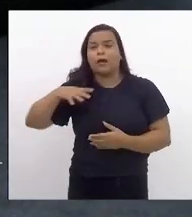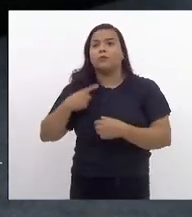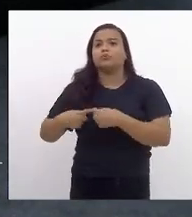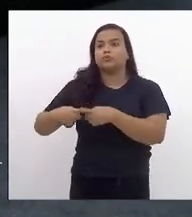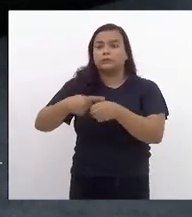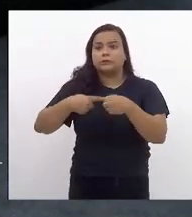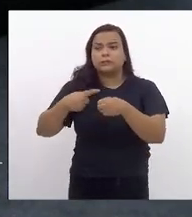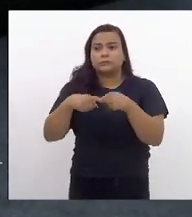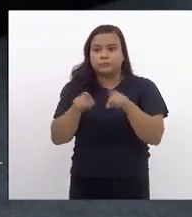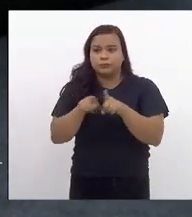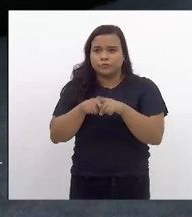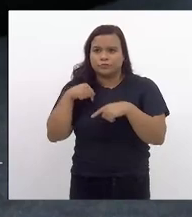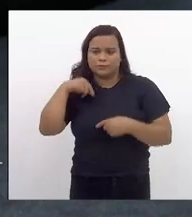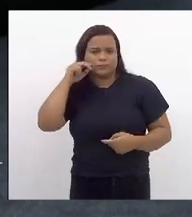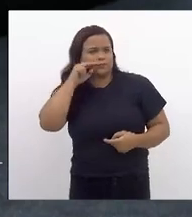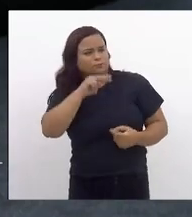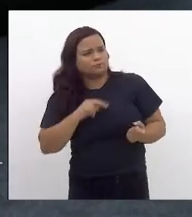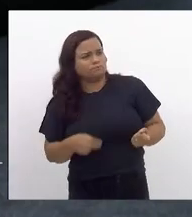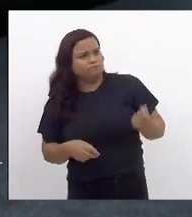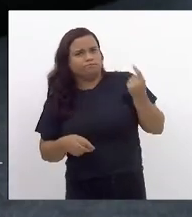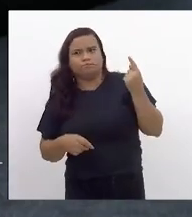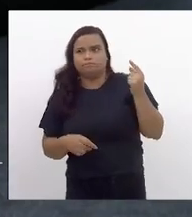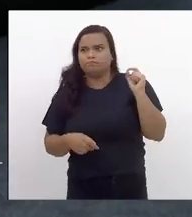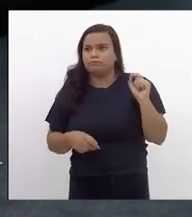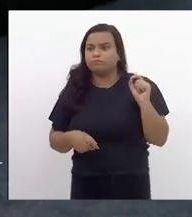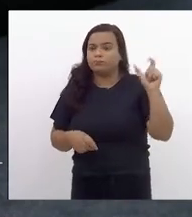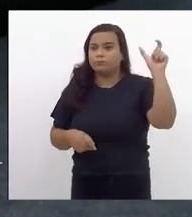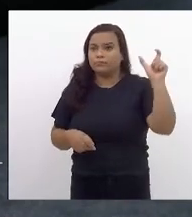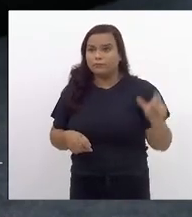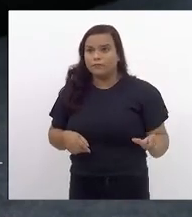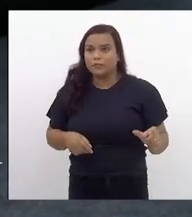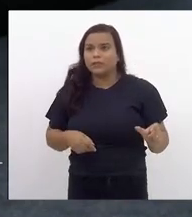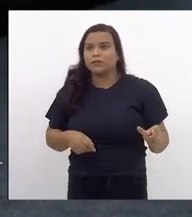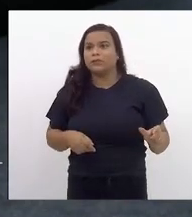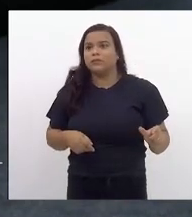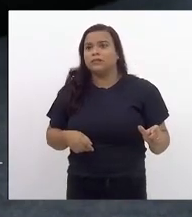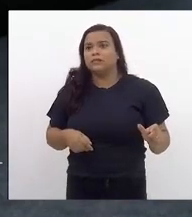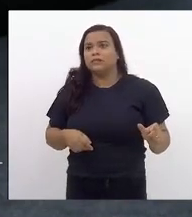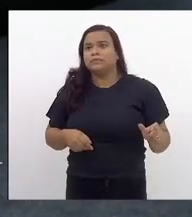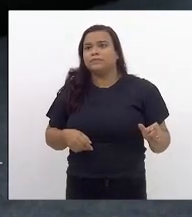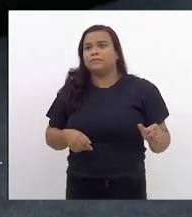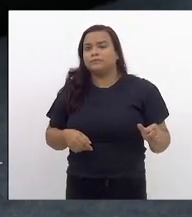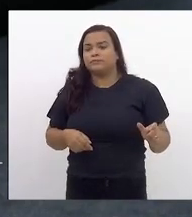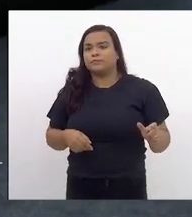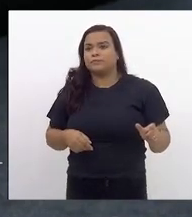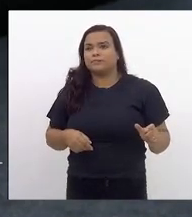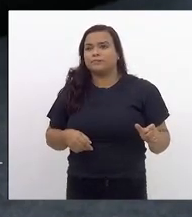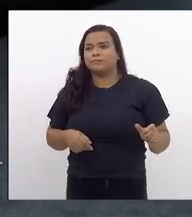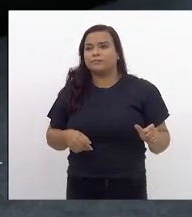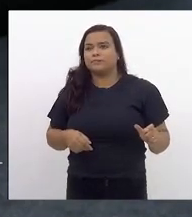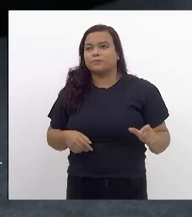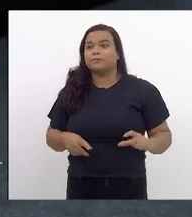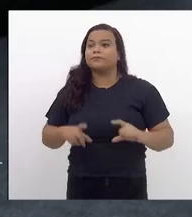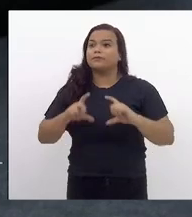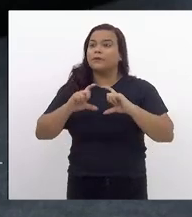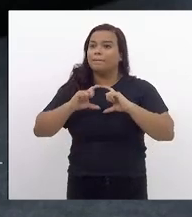Até estranhei, senhor presidente, que ela não tivesse ainda a medalha